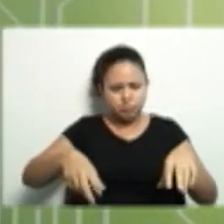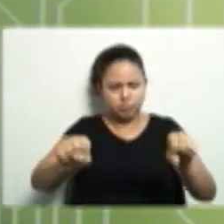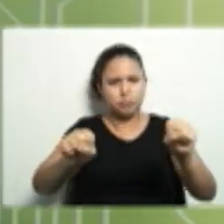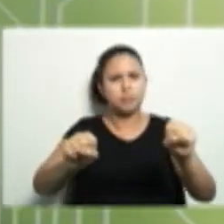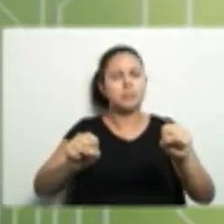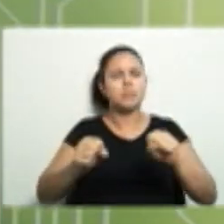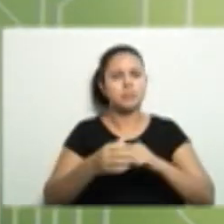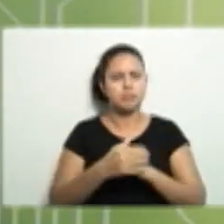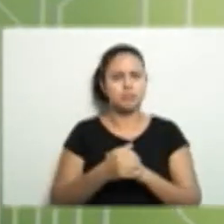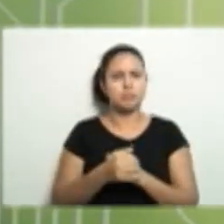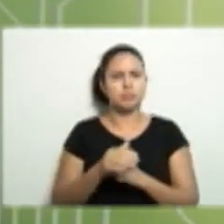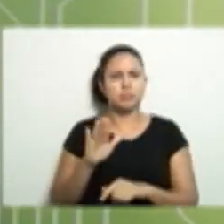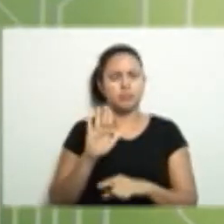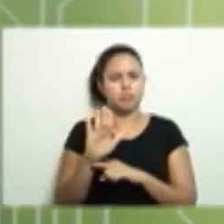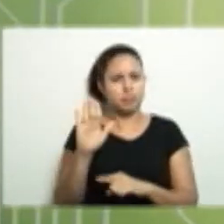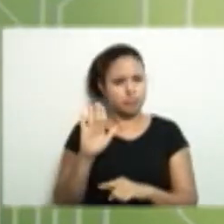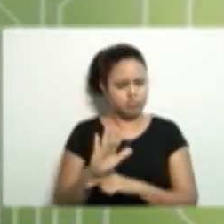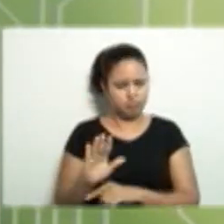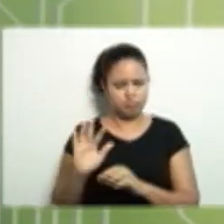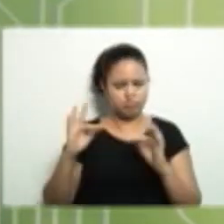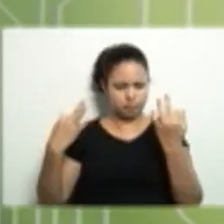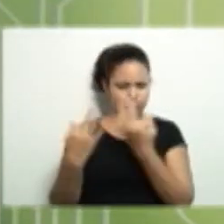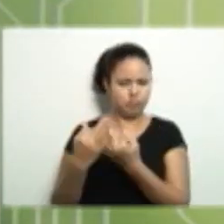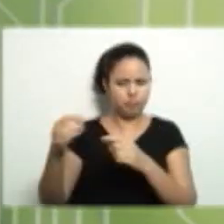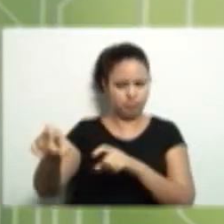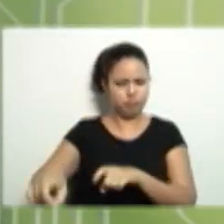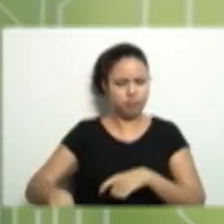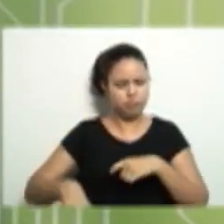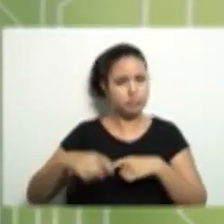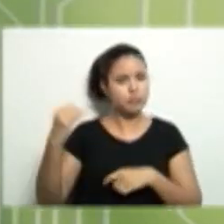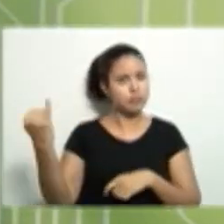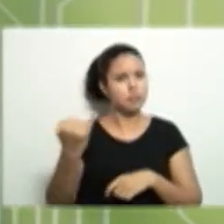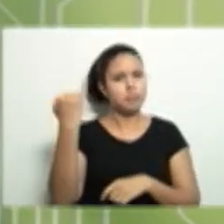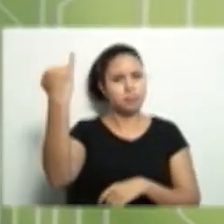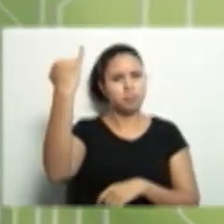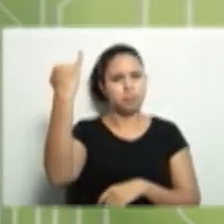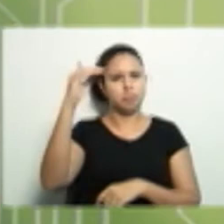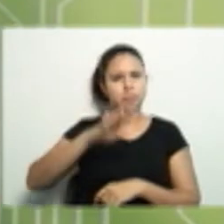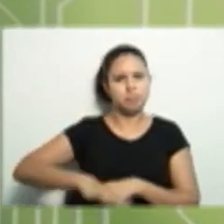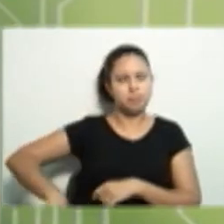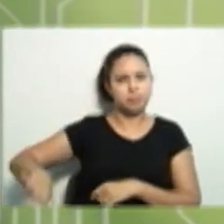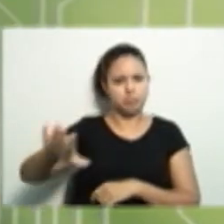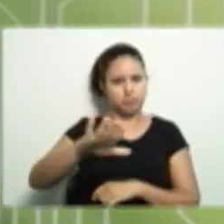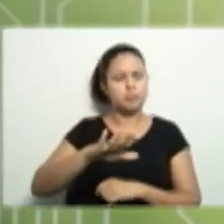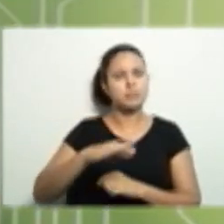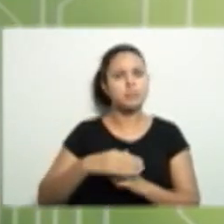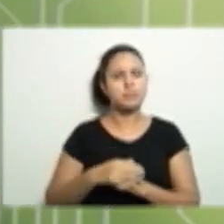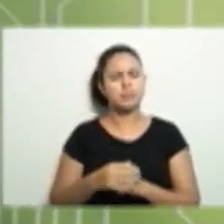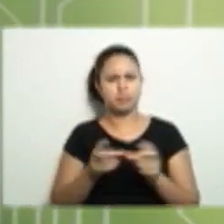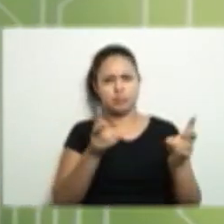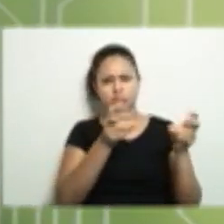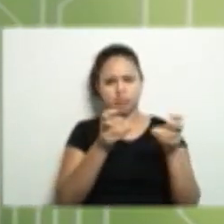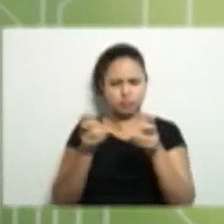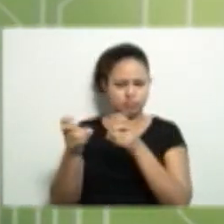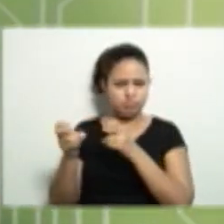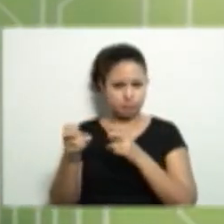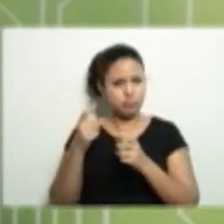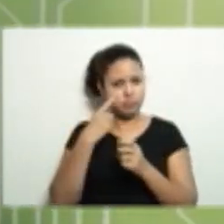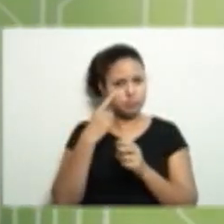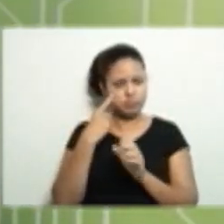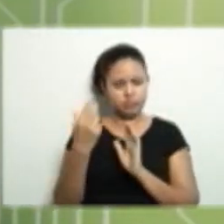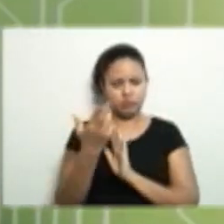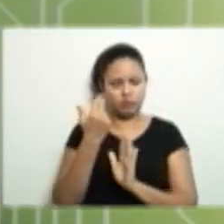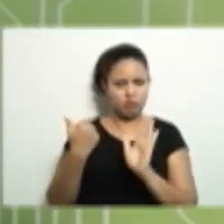de favorecimento da agricultura familiar. E ele é importante na nossa região. A gente observa, por exemplo, naqueles dados que a gente trouxe